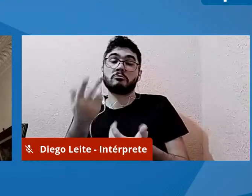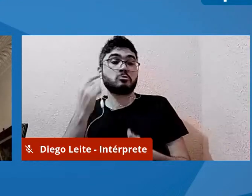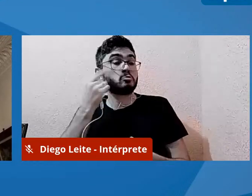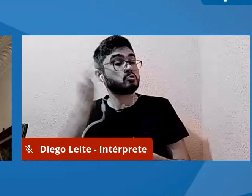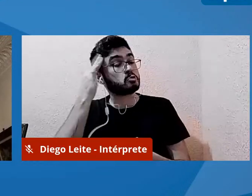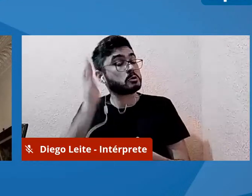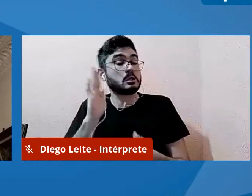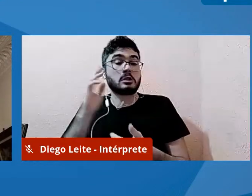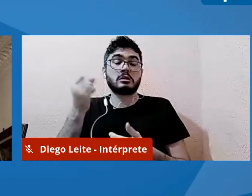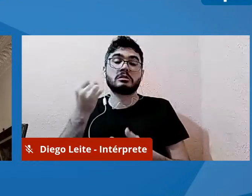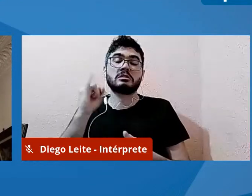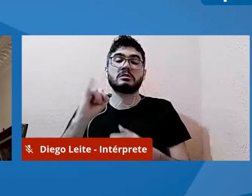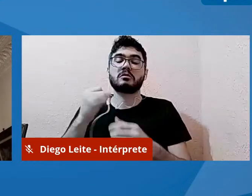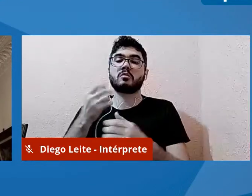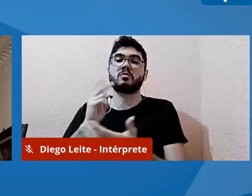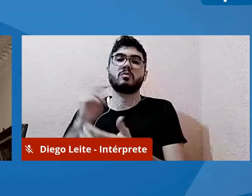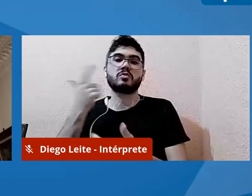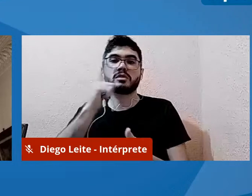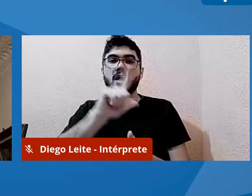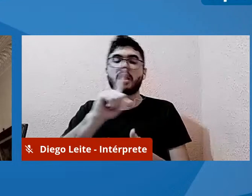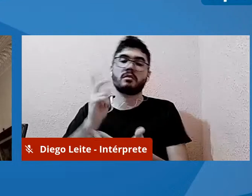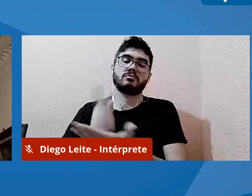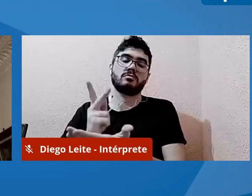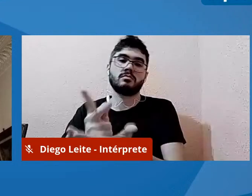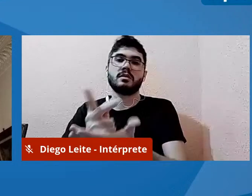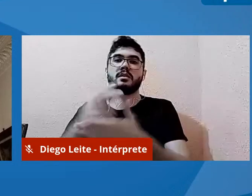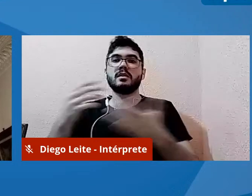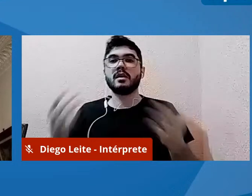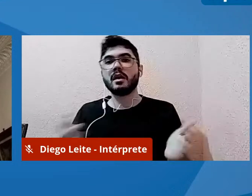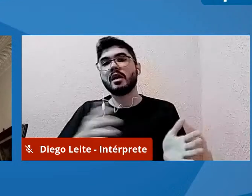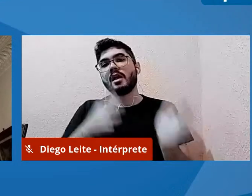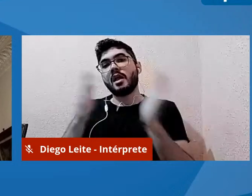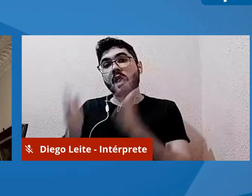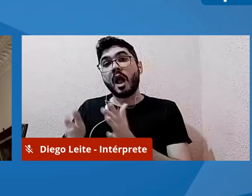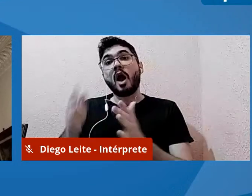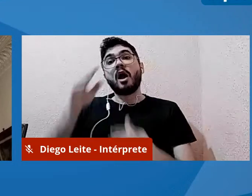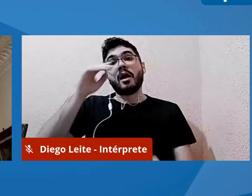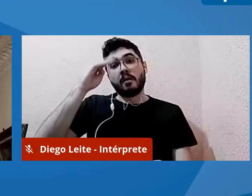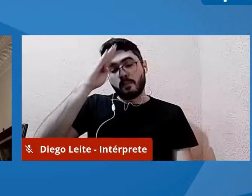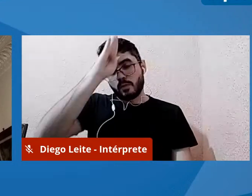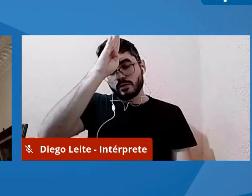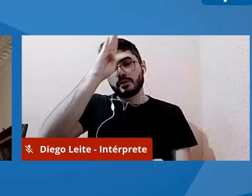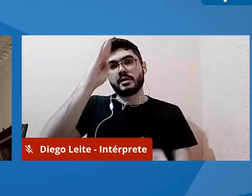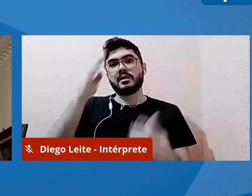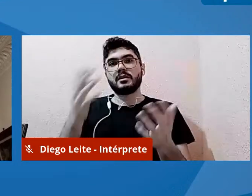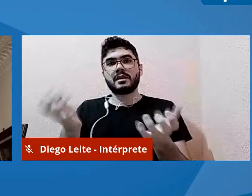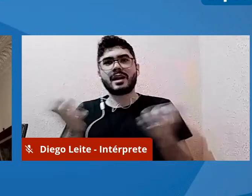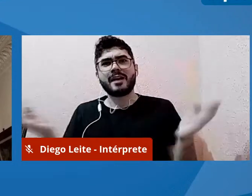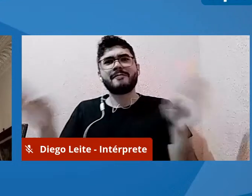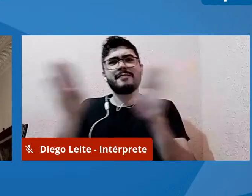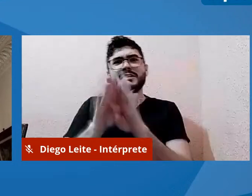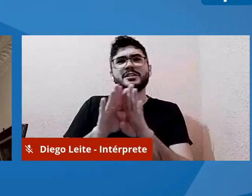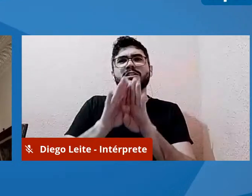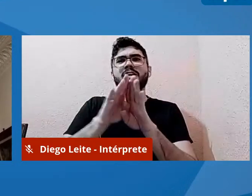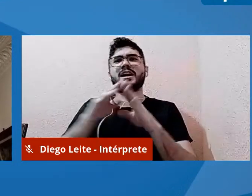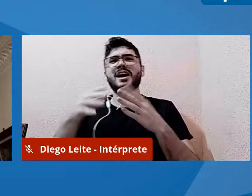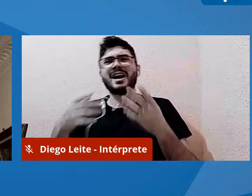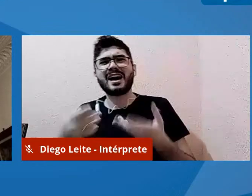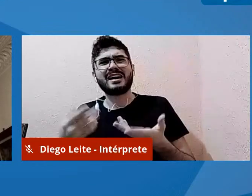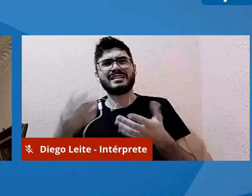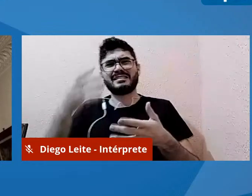Bolsonaro gostaria de fechar o Supremo Tribunal, eventualmente também o Congresso e tal, acabar com essas coisas que atrapalham,